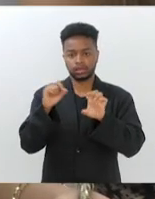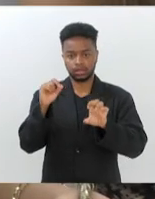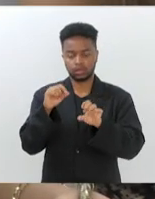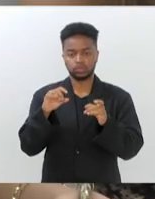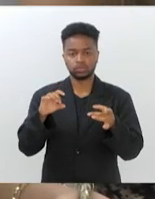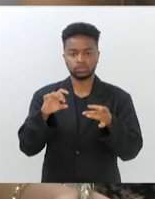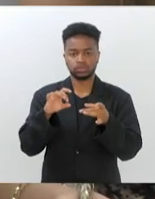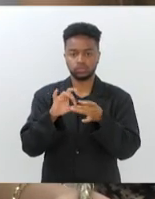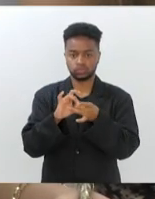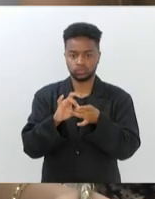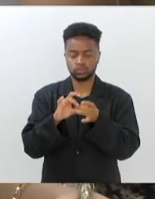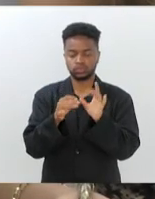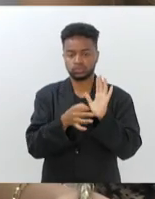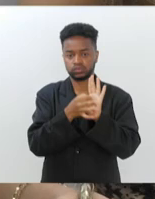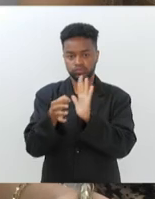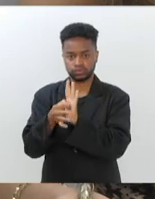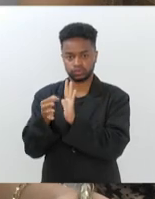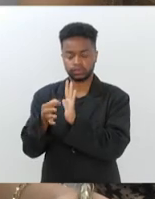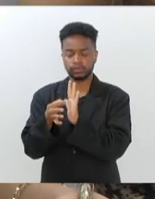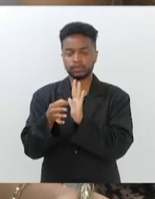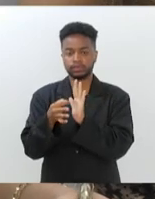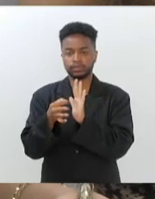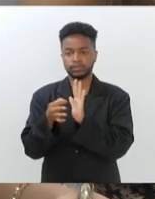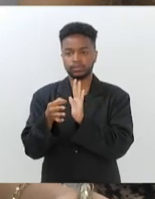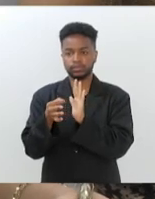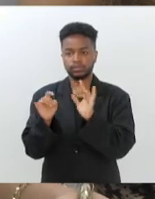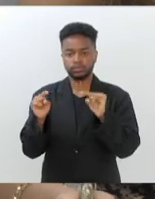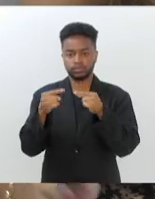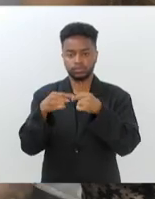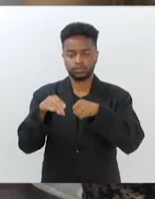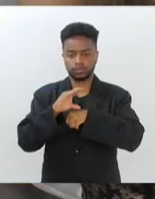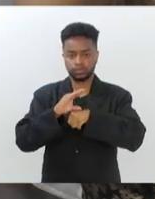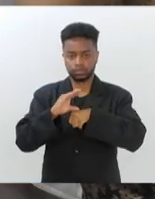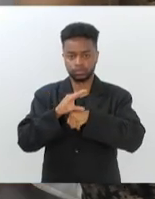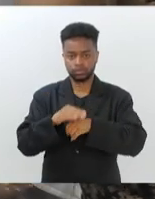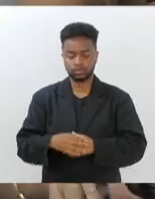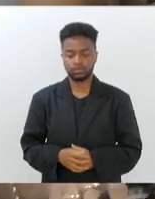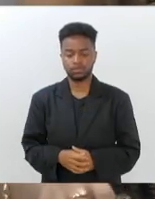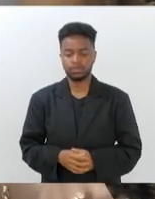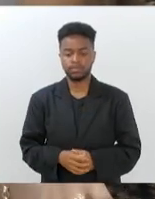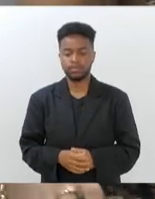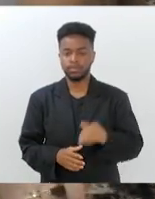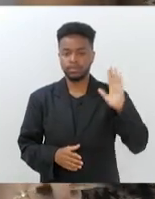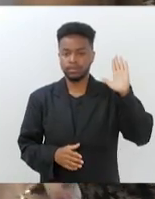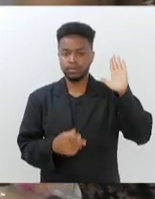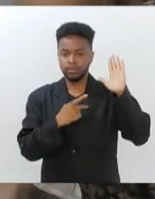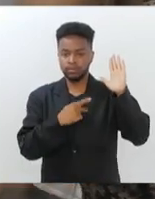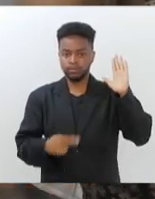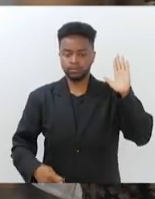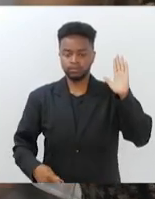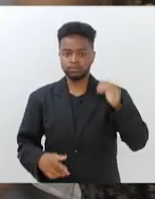o parecer pela constitucionalidade senhor